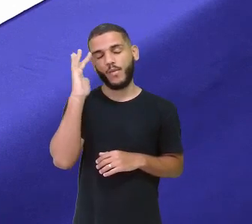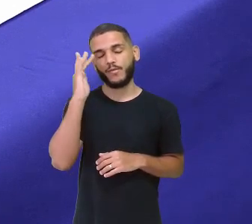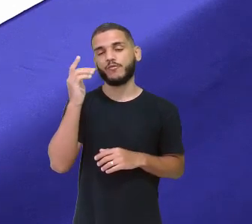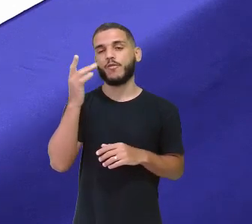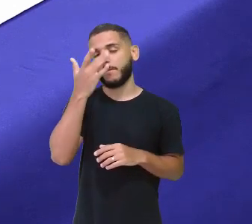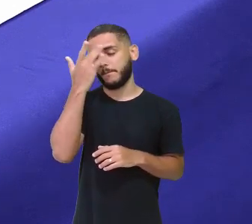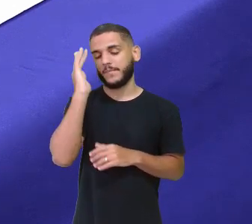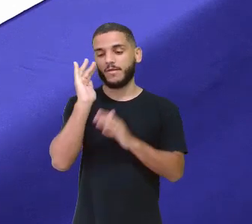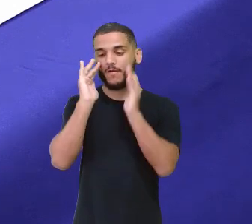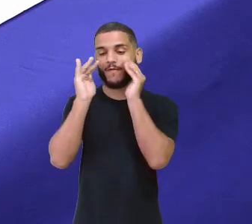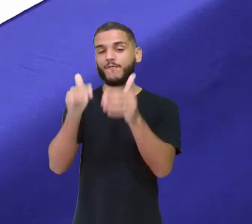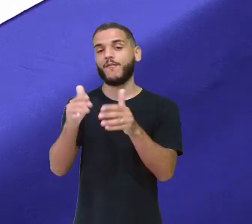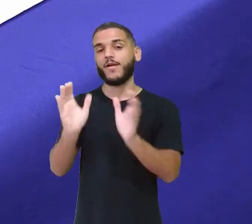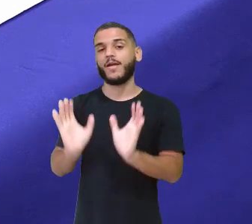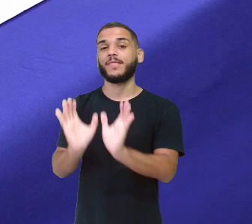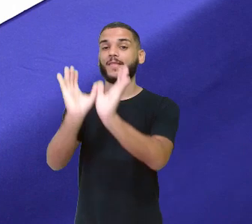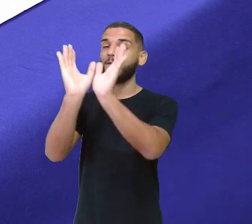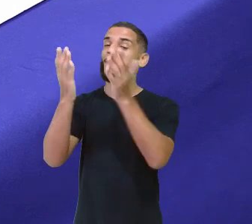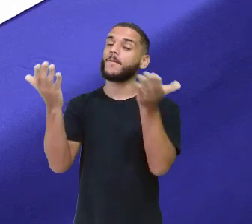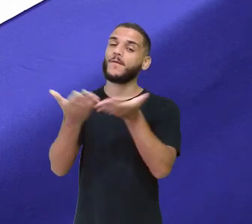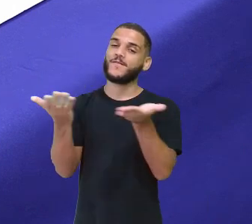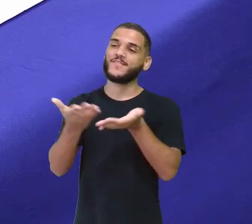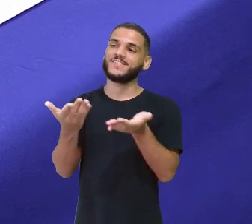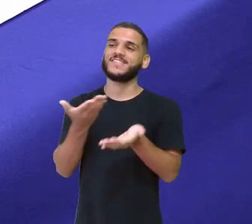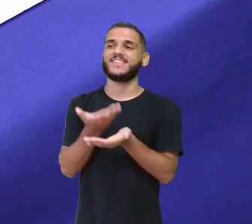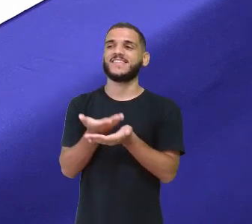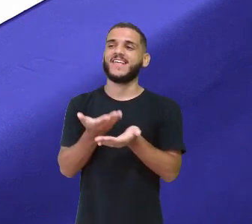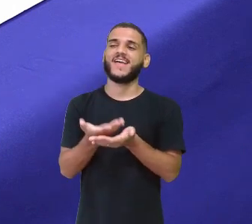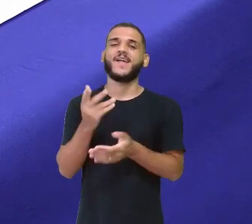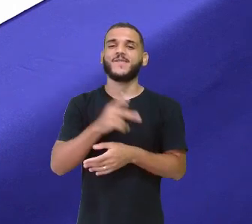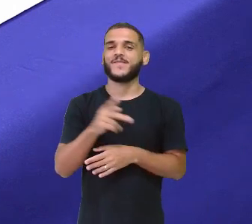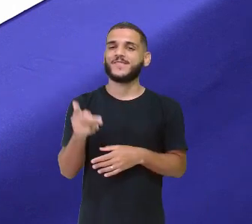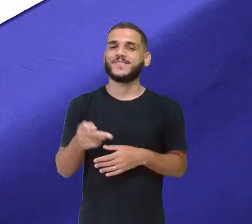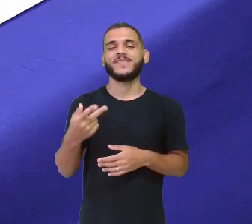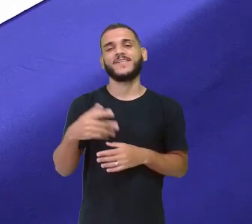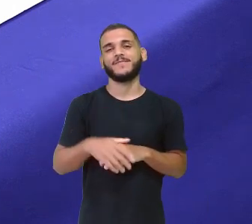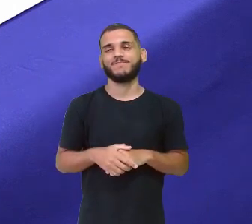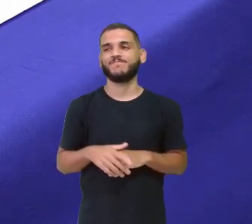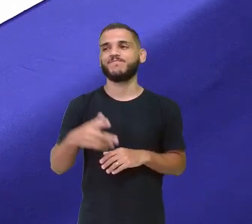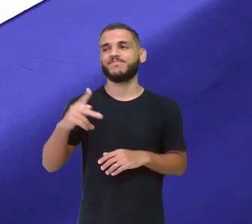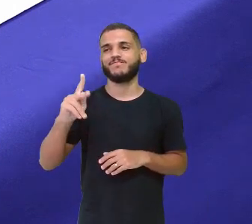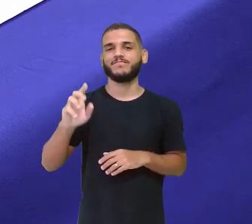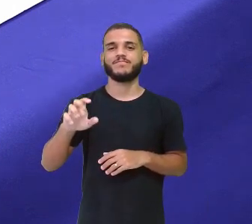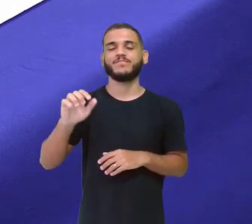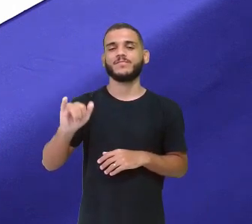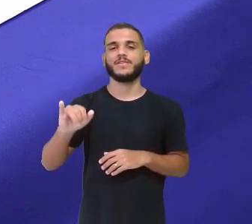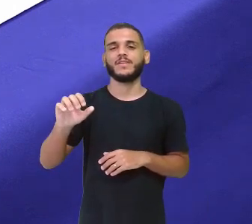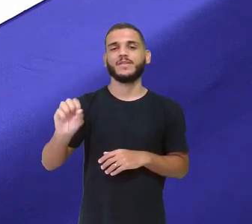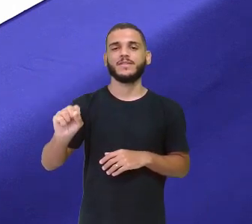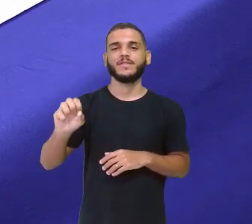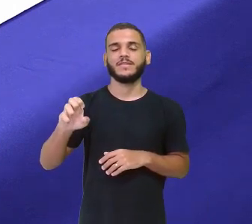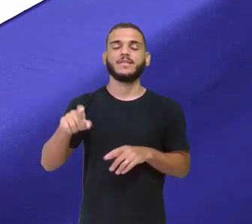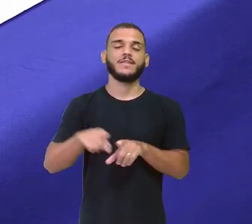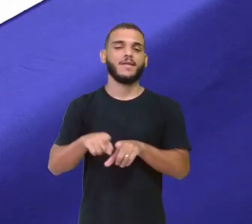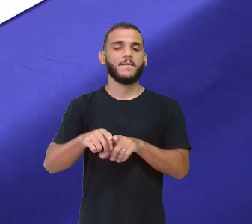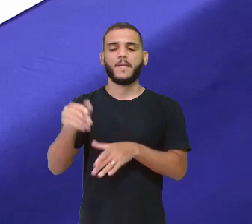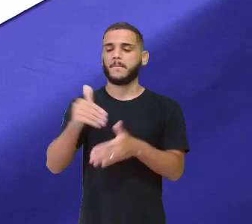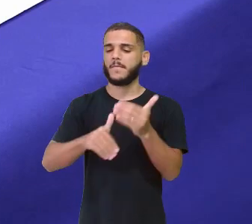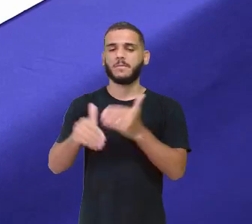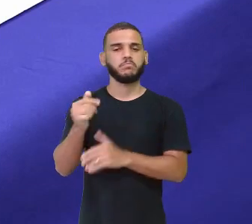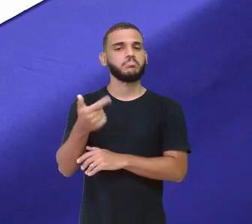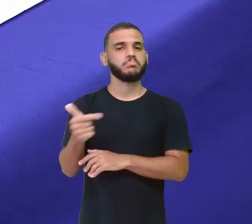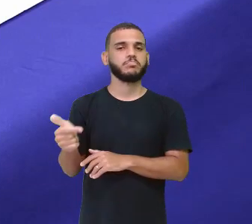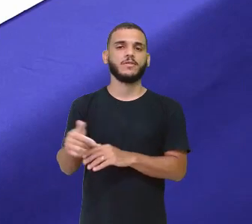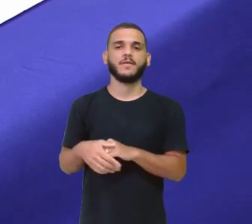focado na Copa. Na Copa, né? Logo na aula da professora Casey também eles Pois estavam sem participar. Estavam